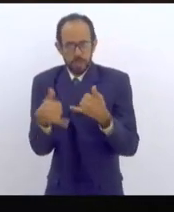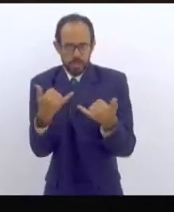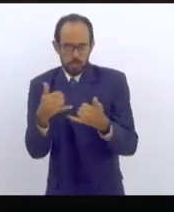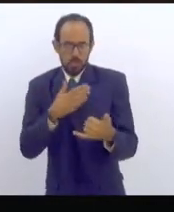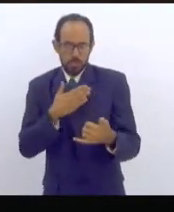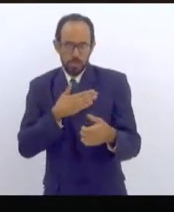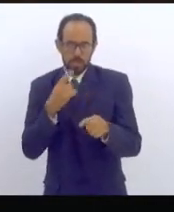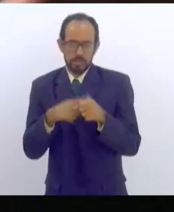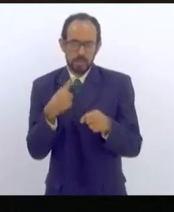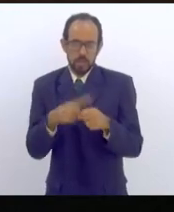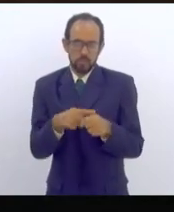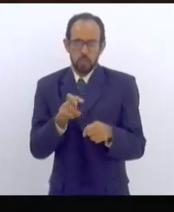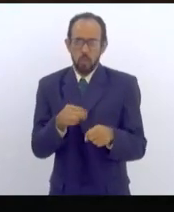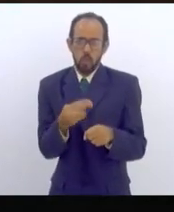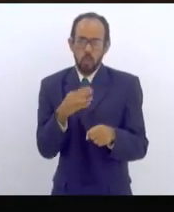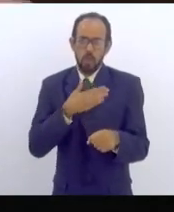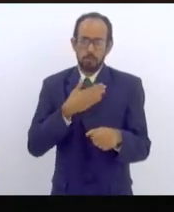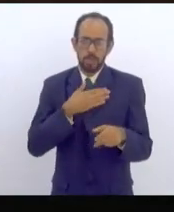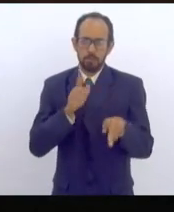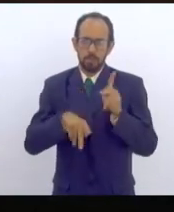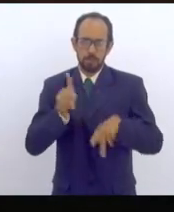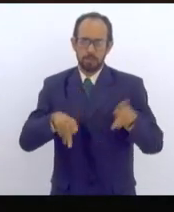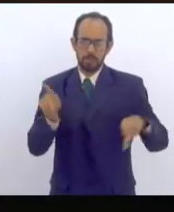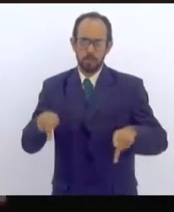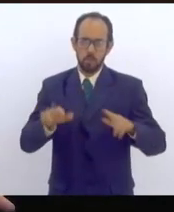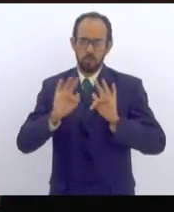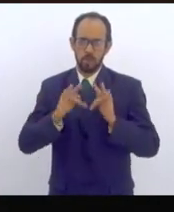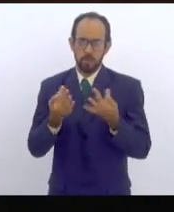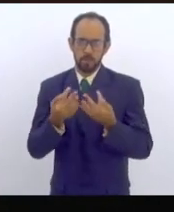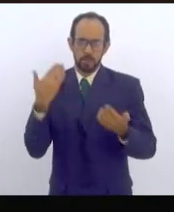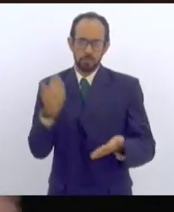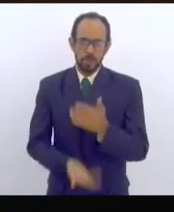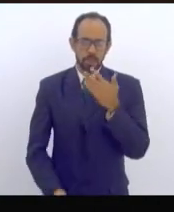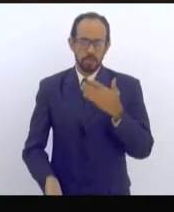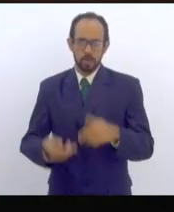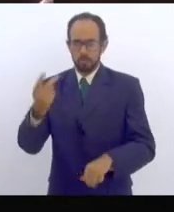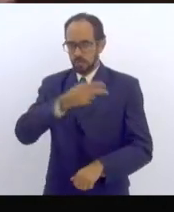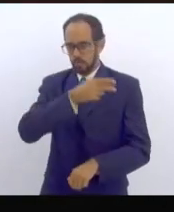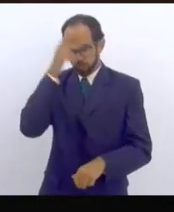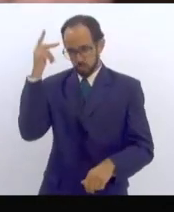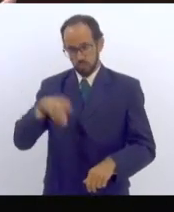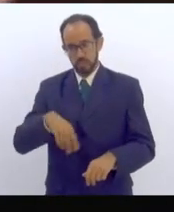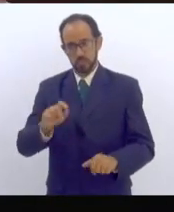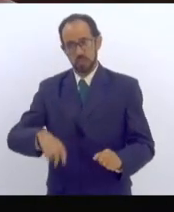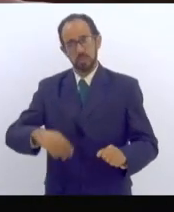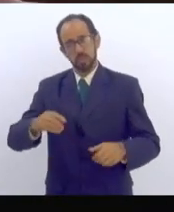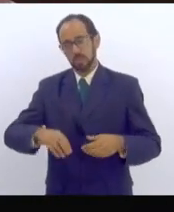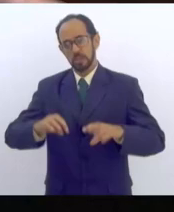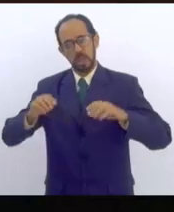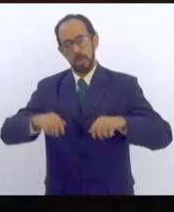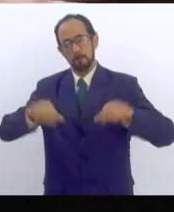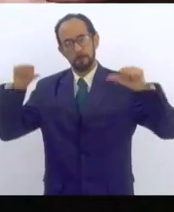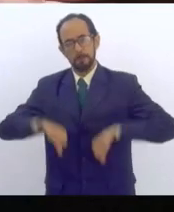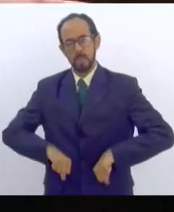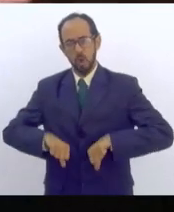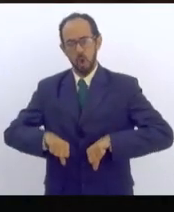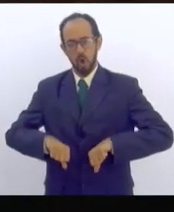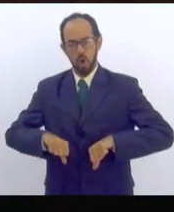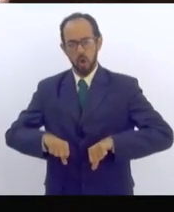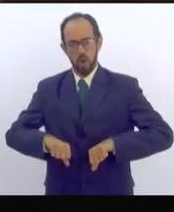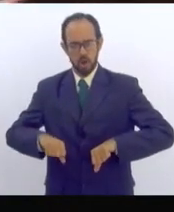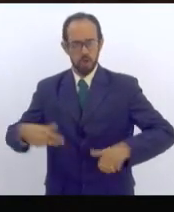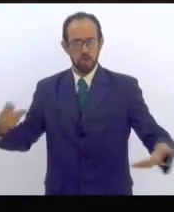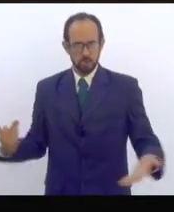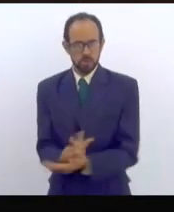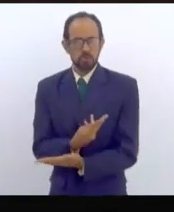o meu povo, não brinquem com famílias que perderam os seus entes queridos e perderam tudo que tinham na maior tragédia climática do estado